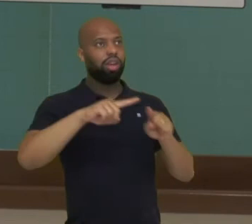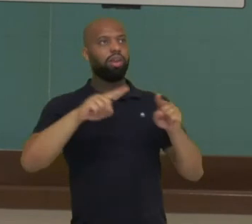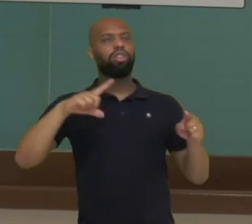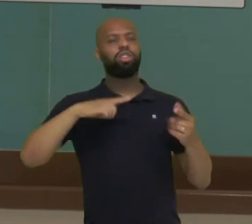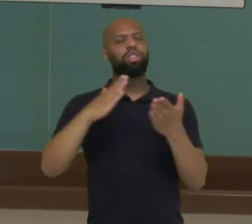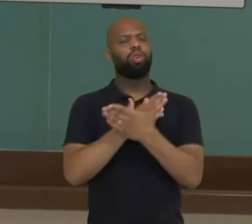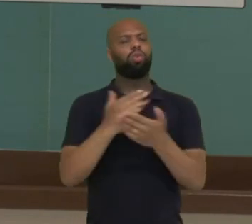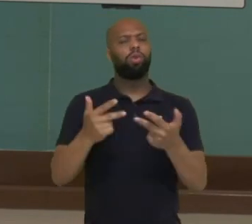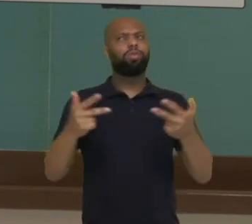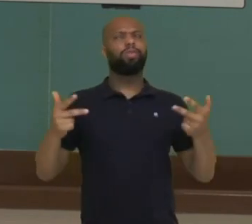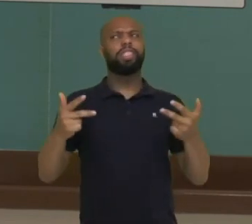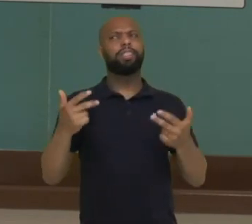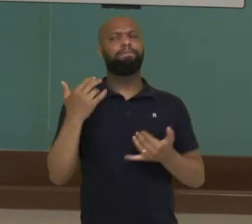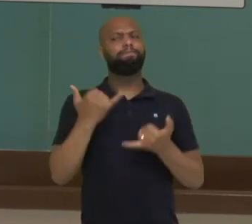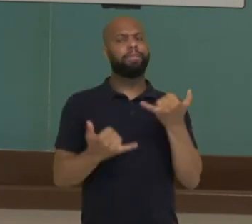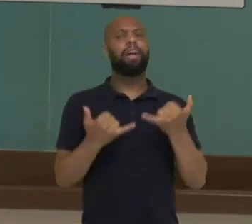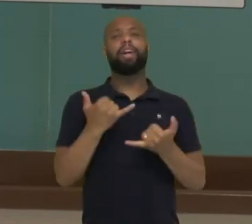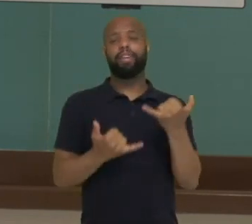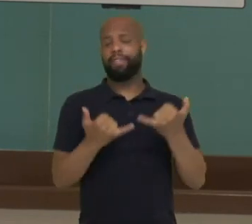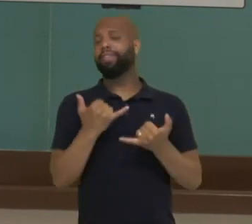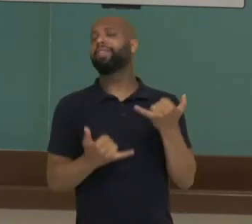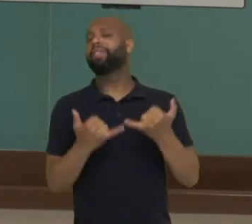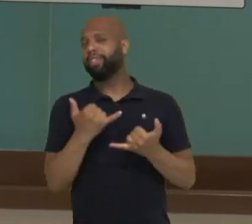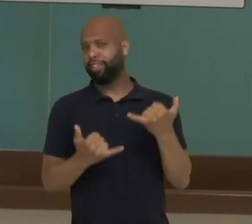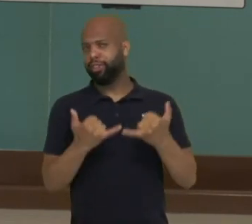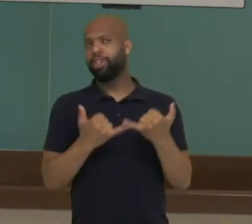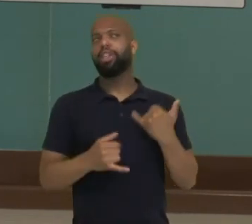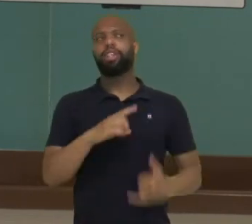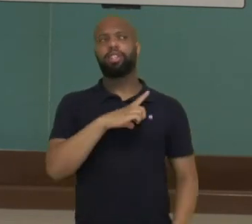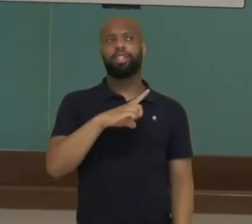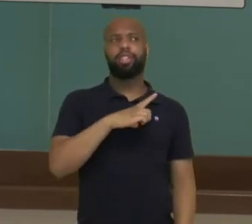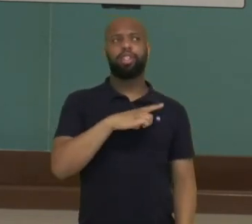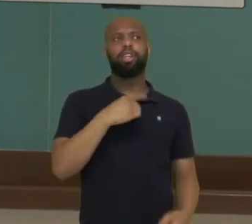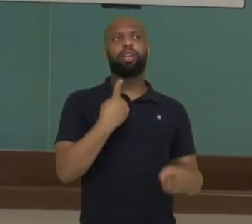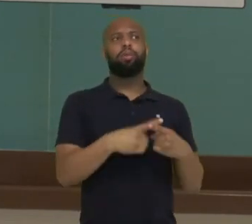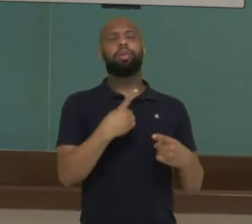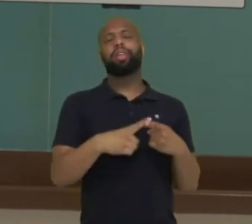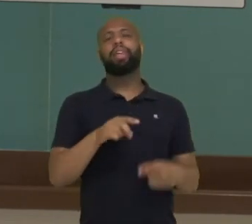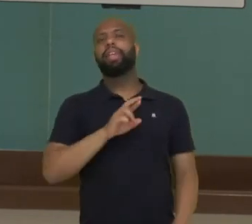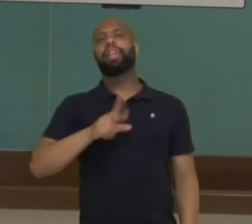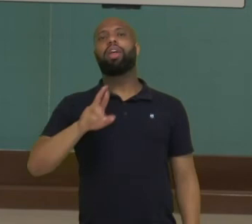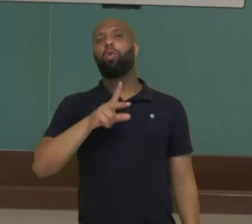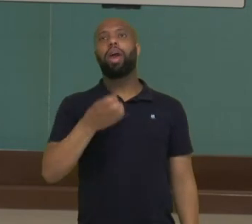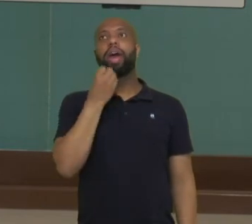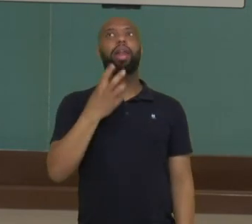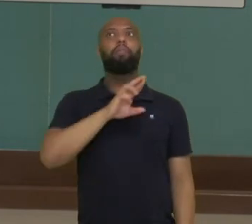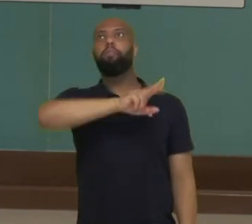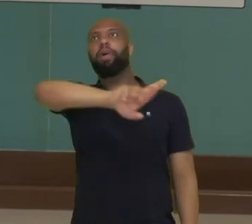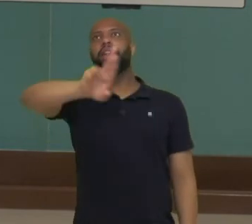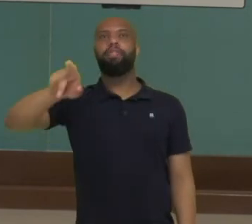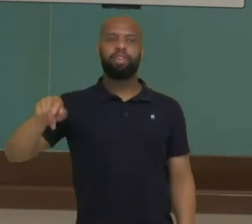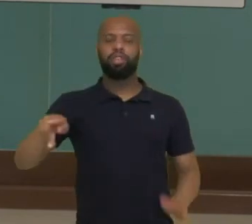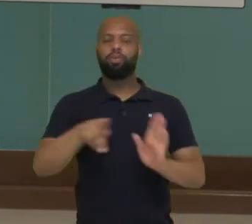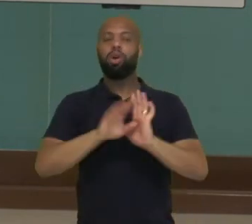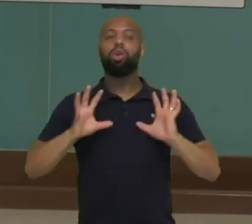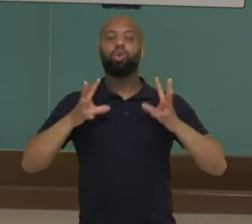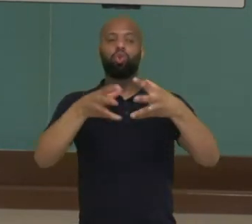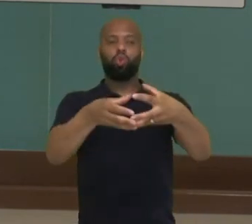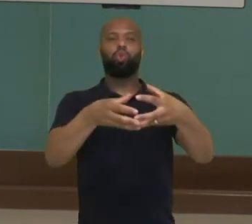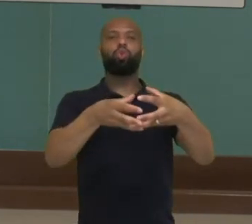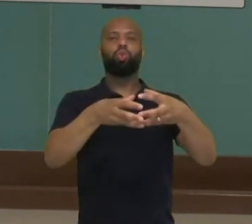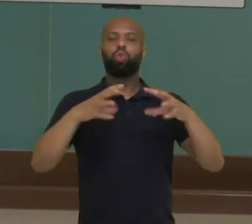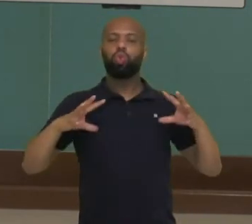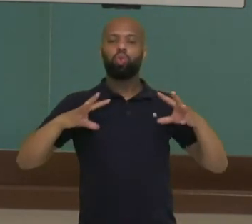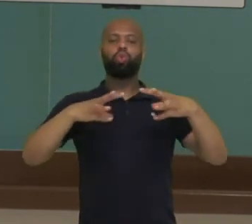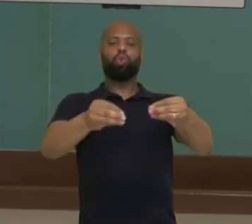que talvez não pareciam tão de benefício para toda a população. Os